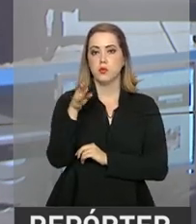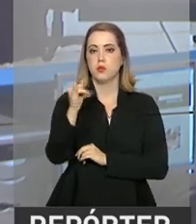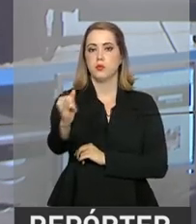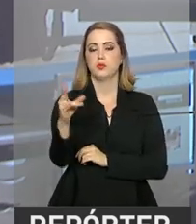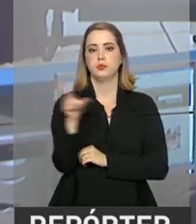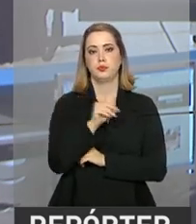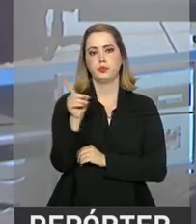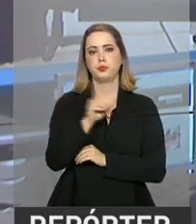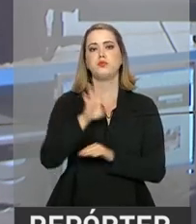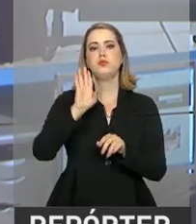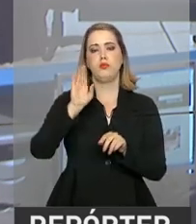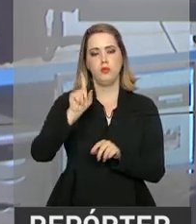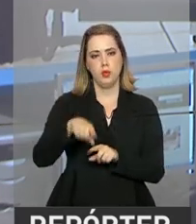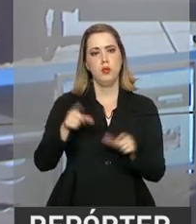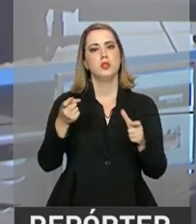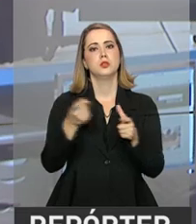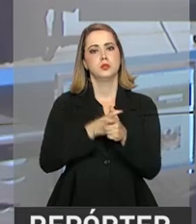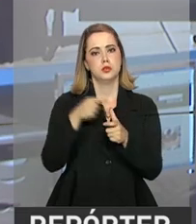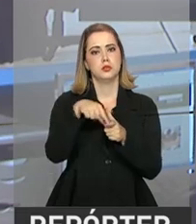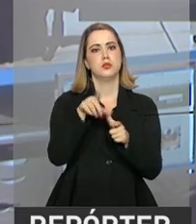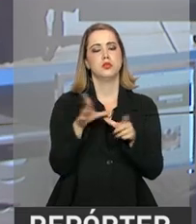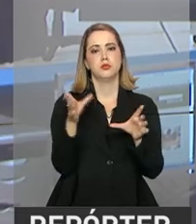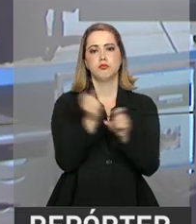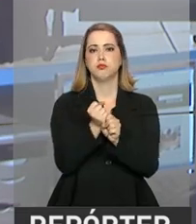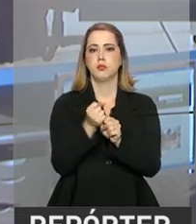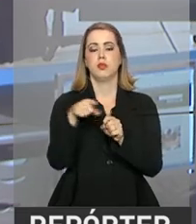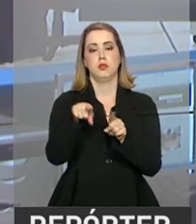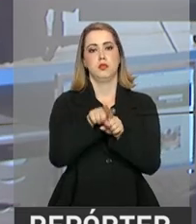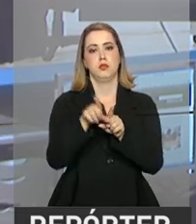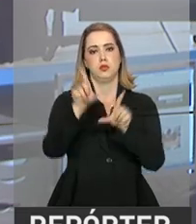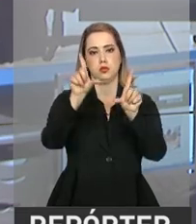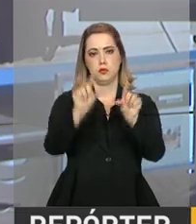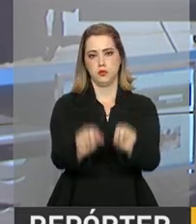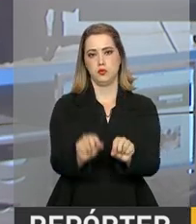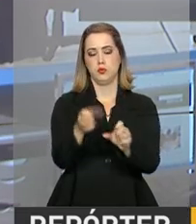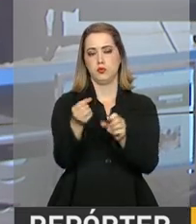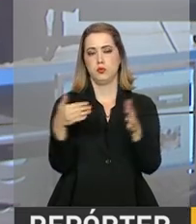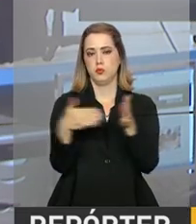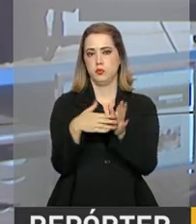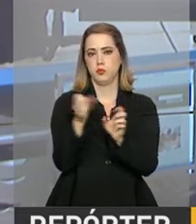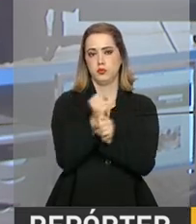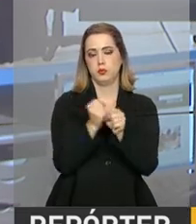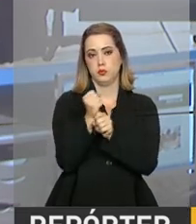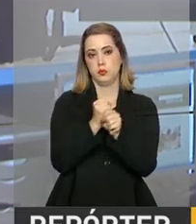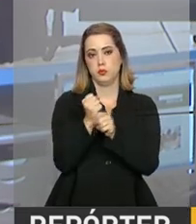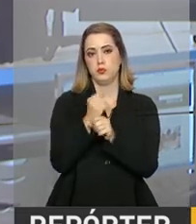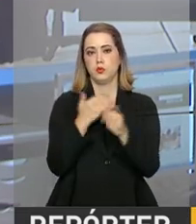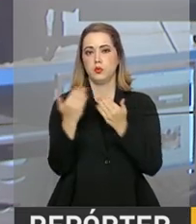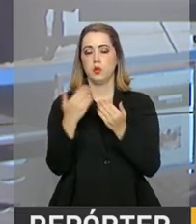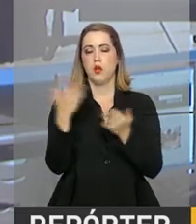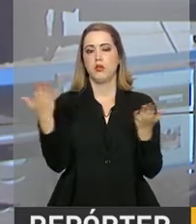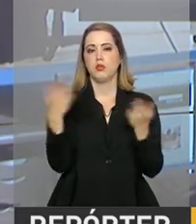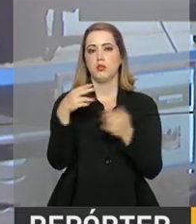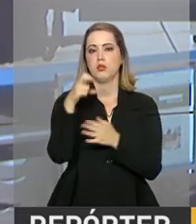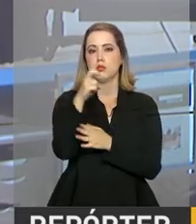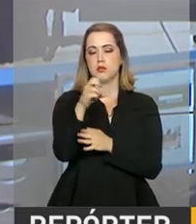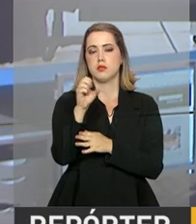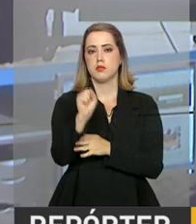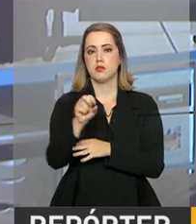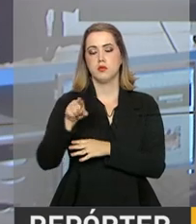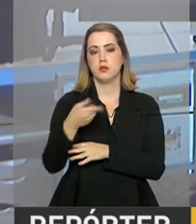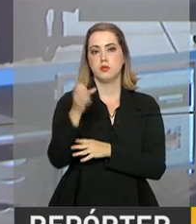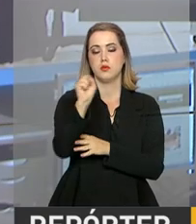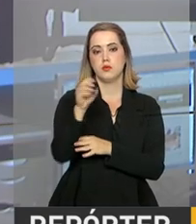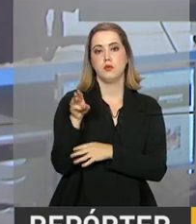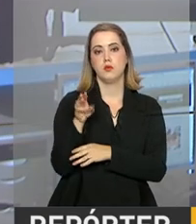suficientes para cobrir esse déficit que deve desacelerar no final do ano segundo o banco central passando de 58,8